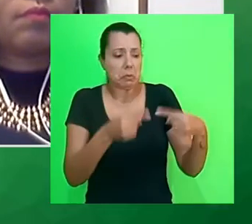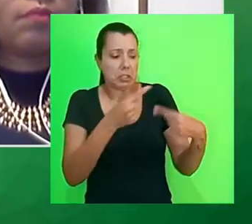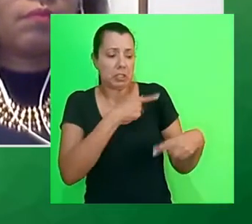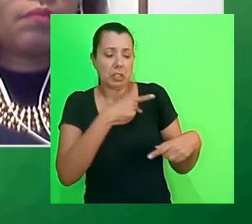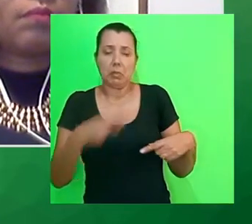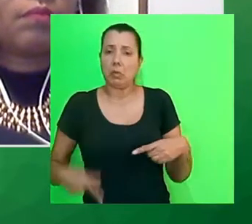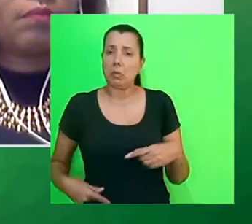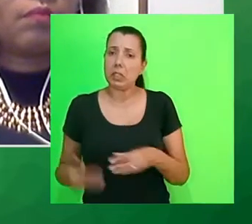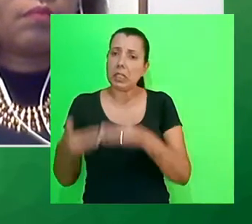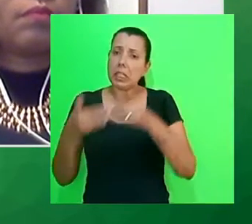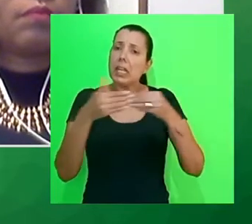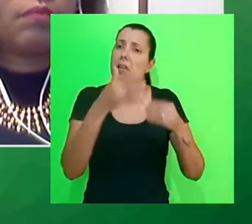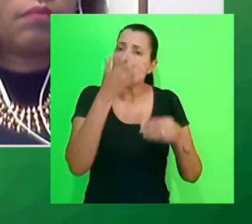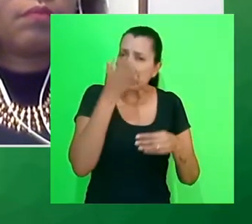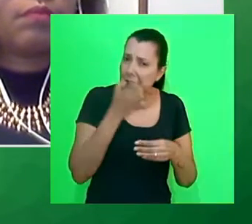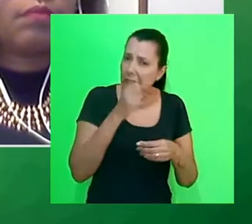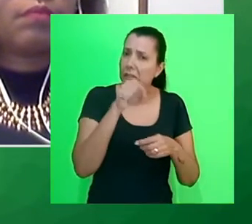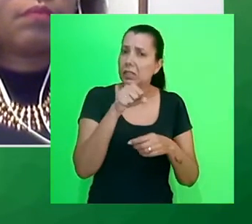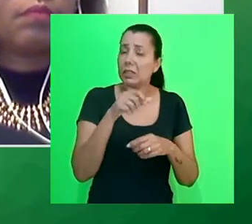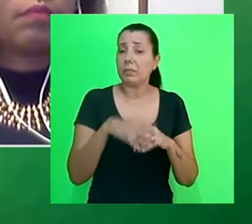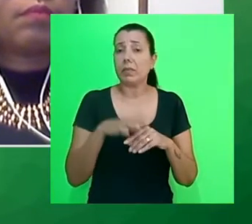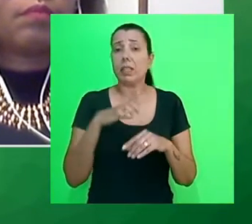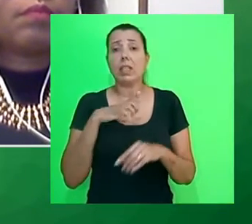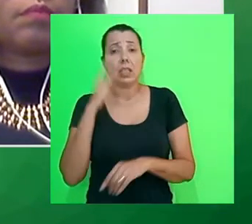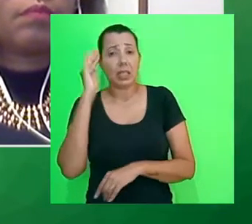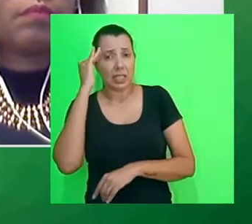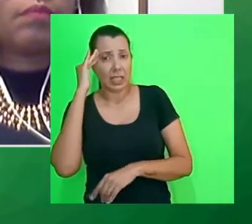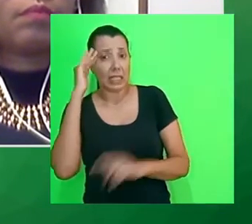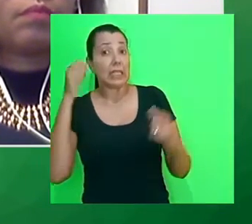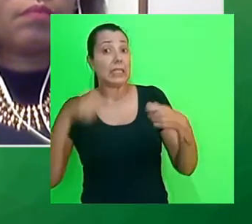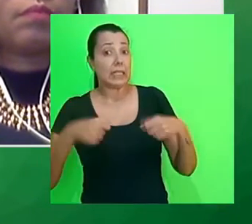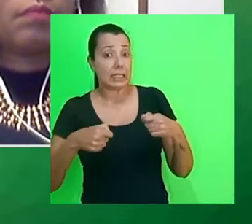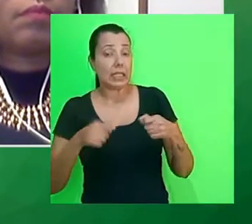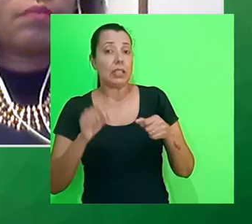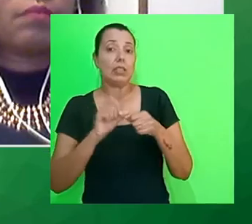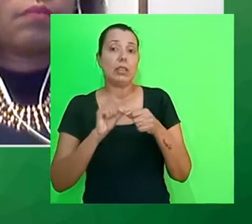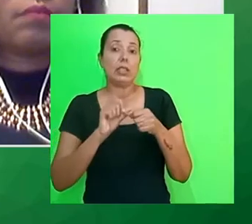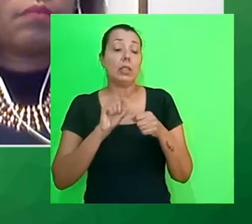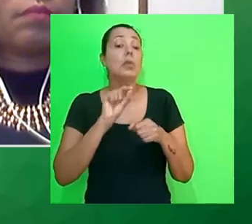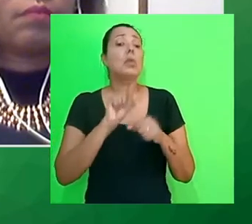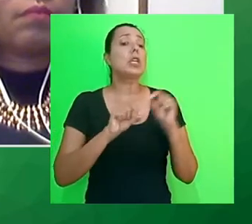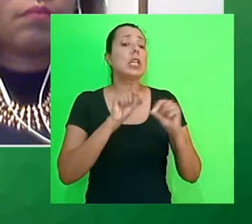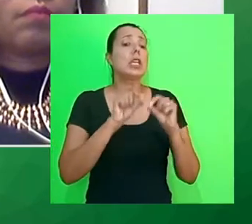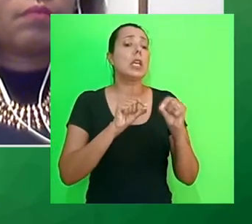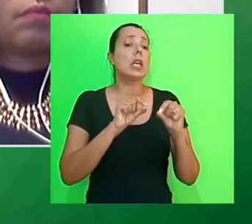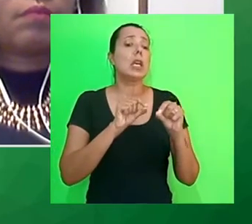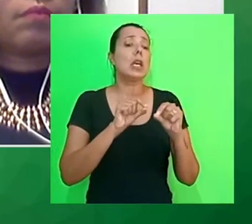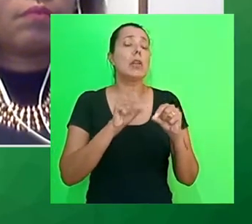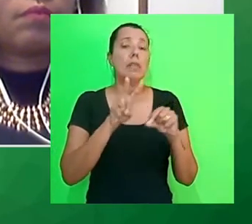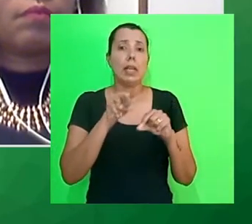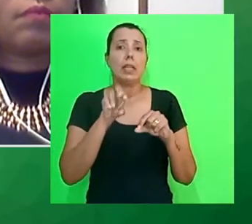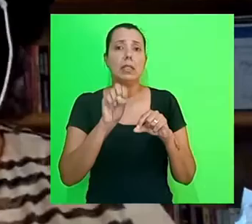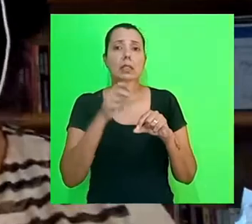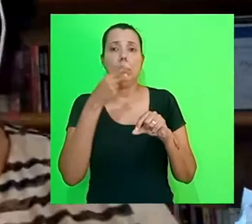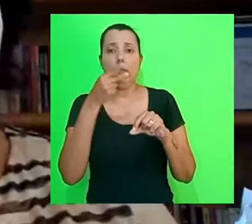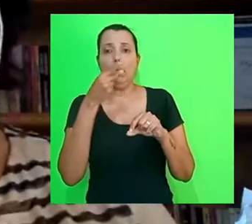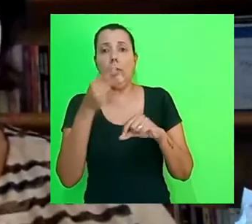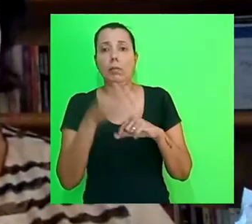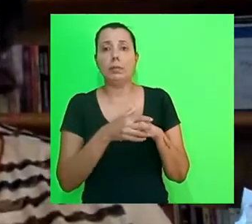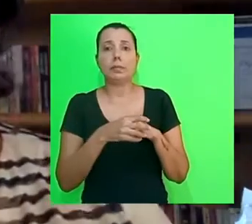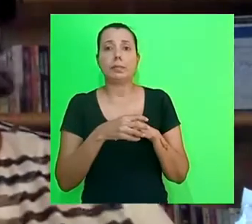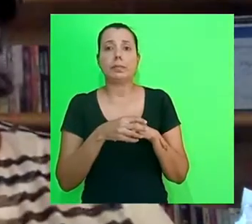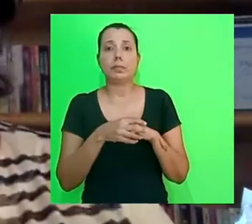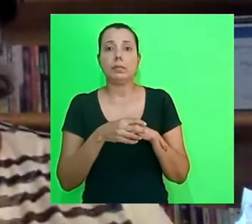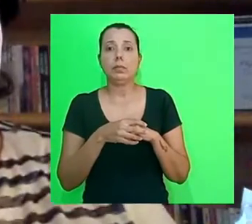mais democráticos trabalharam muito, com a escola, com a formação dos professores, com a formação dos estudantes, trabalhando desde